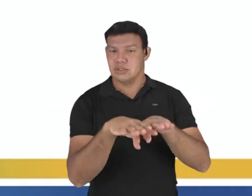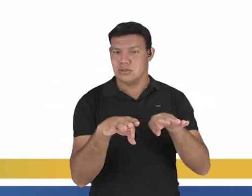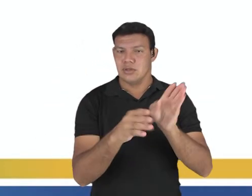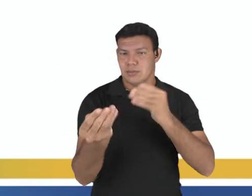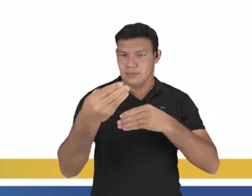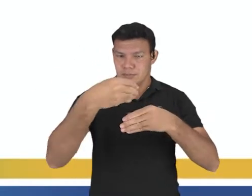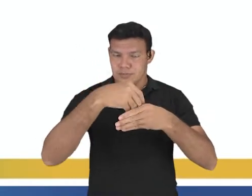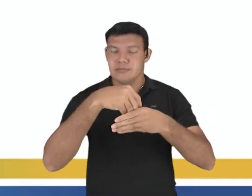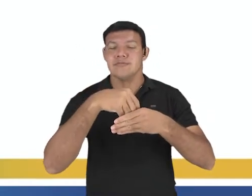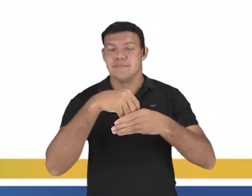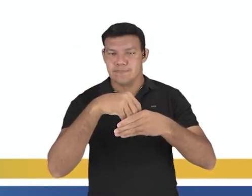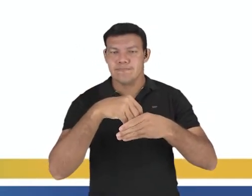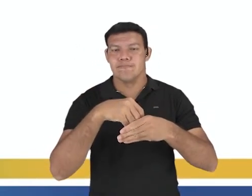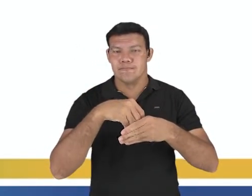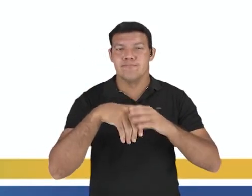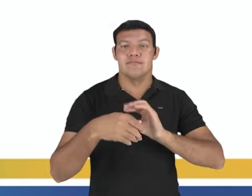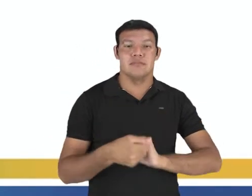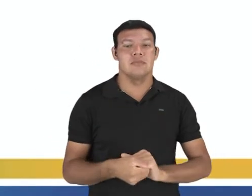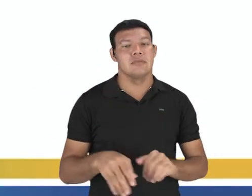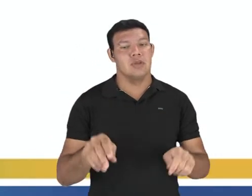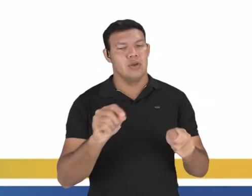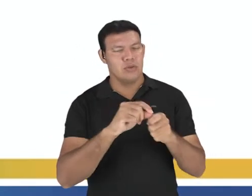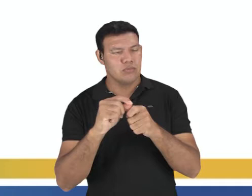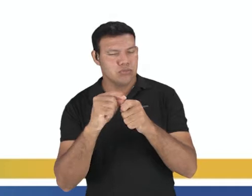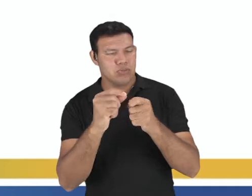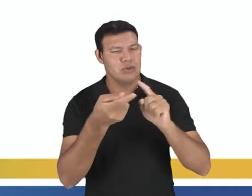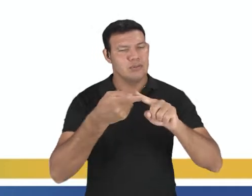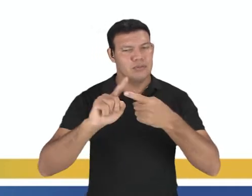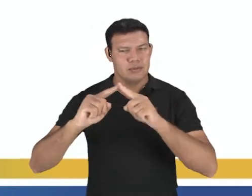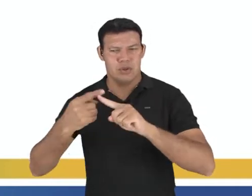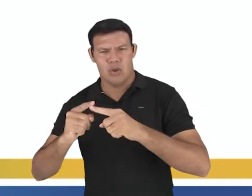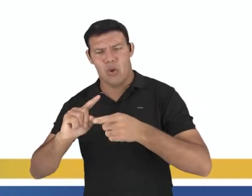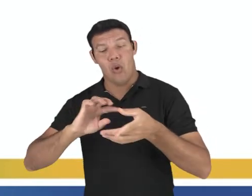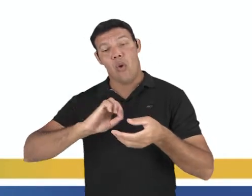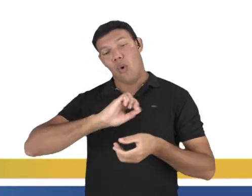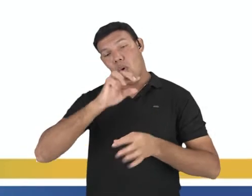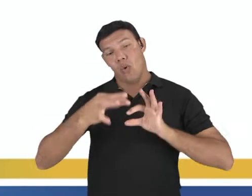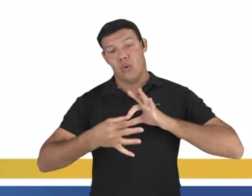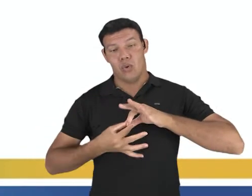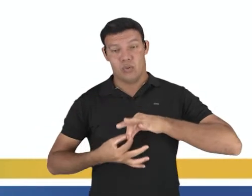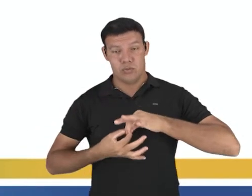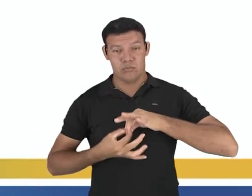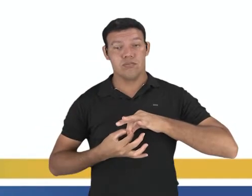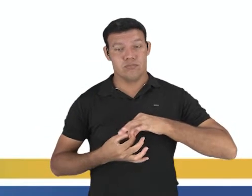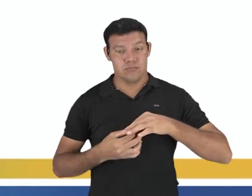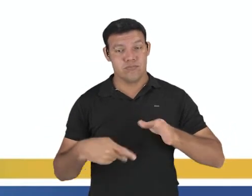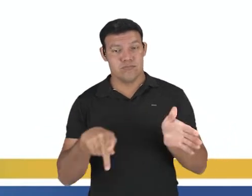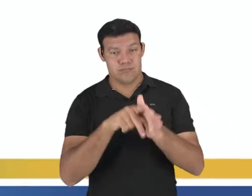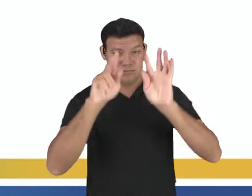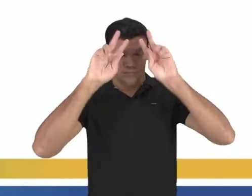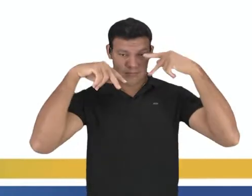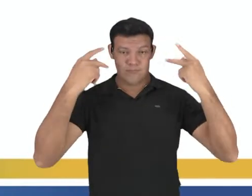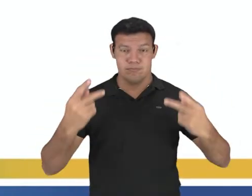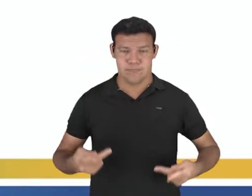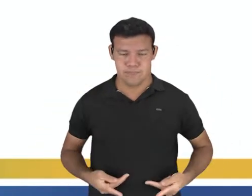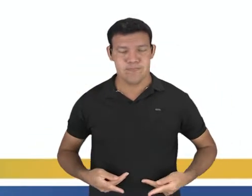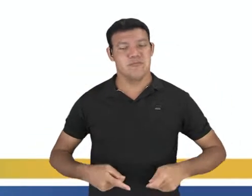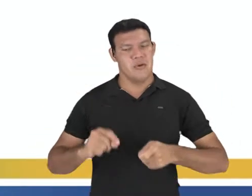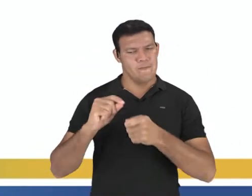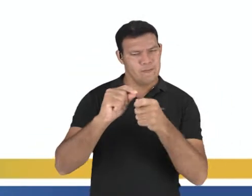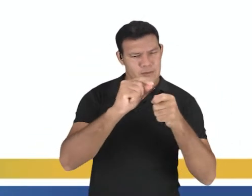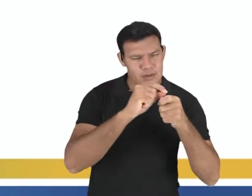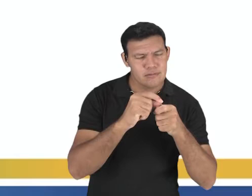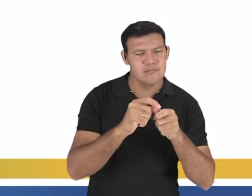assim como todas as criações materiais ou espirituais do homem. É mais um entre os diversos fazeres humanos